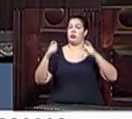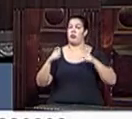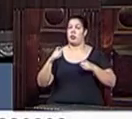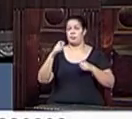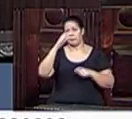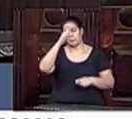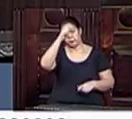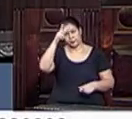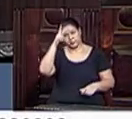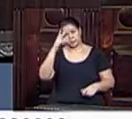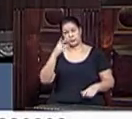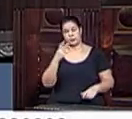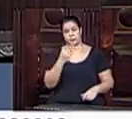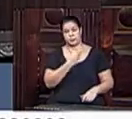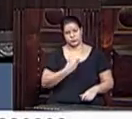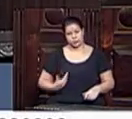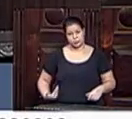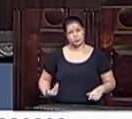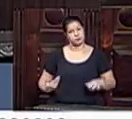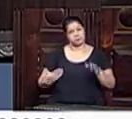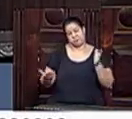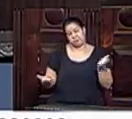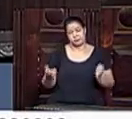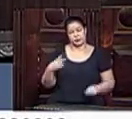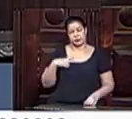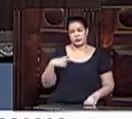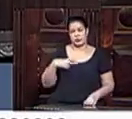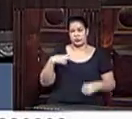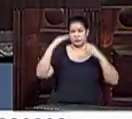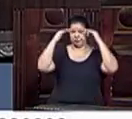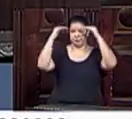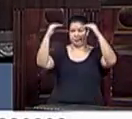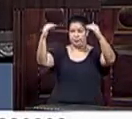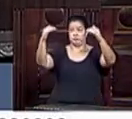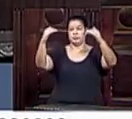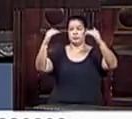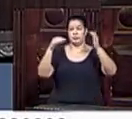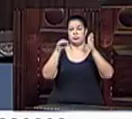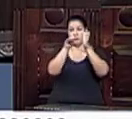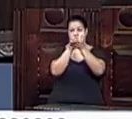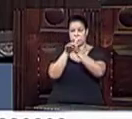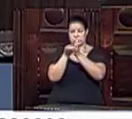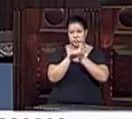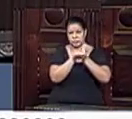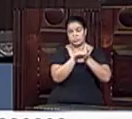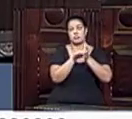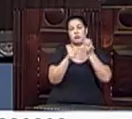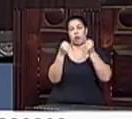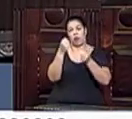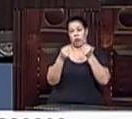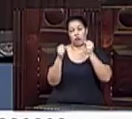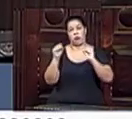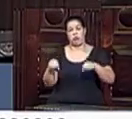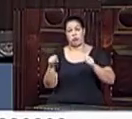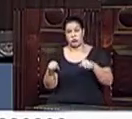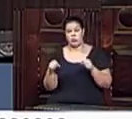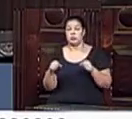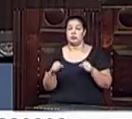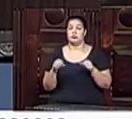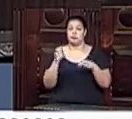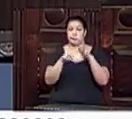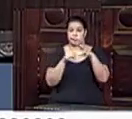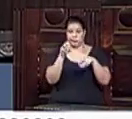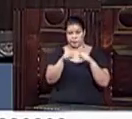públicos e privados onde ficam depositados os veículos e motocicletas